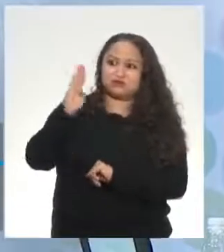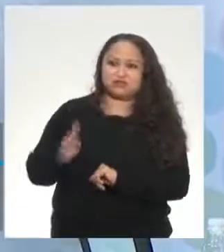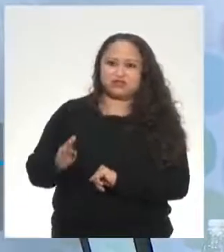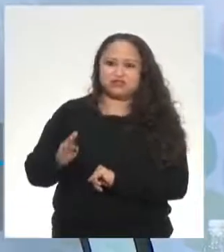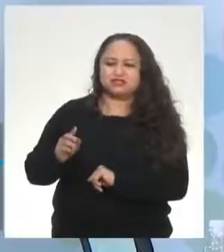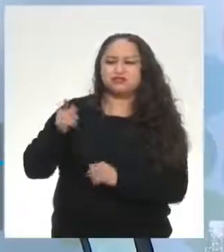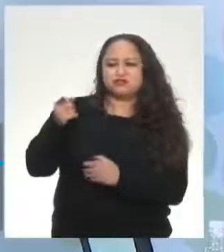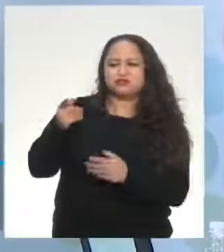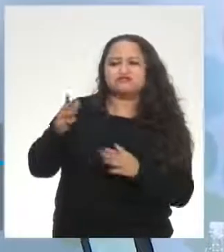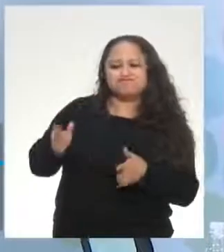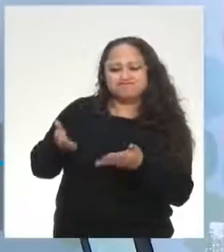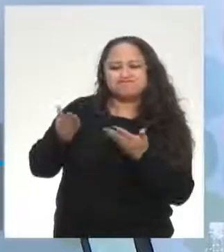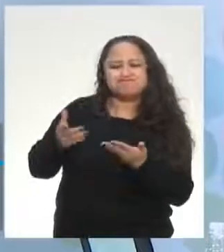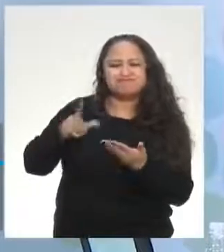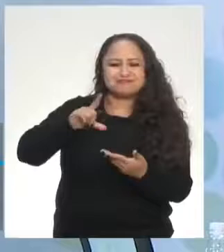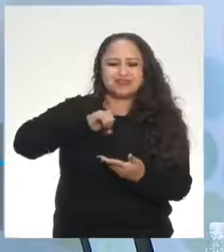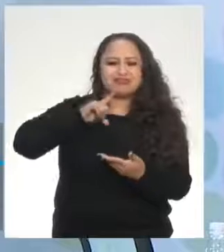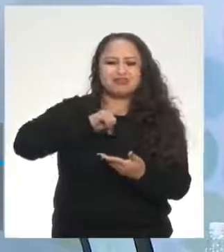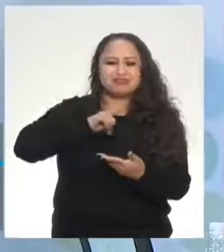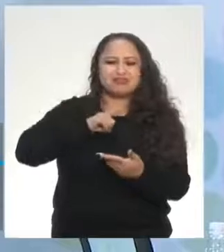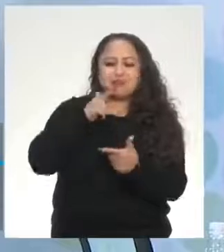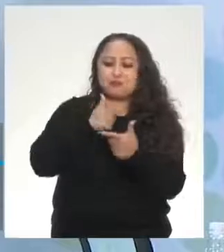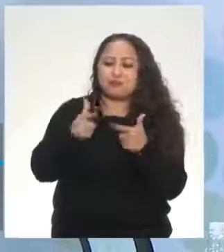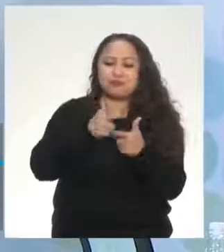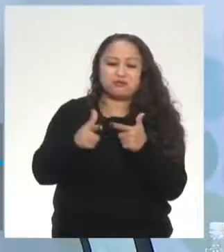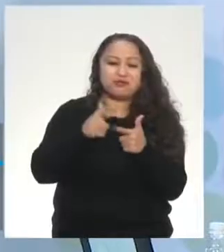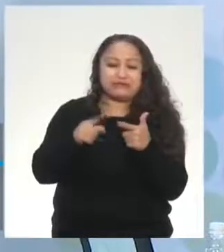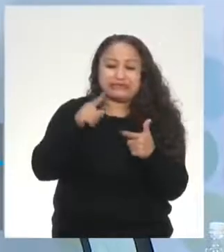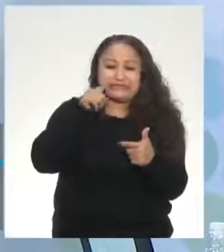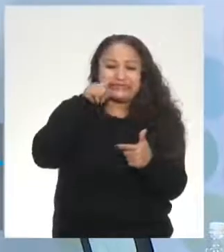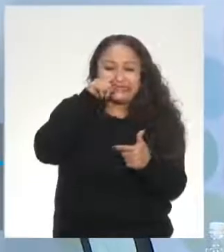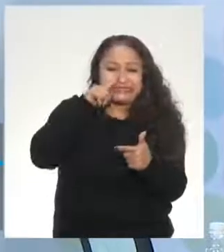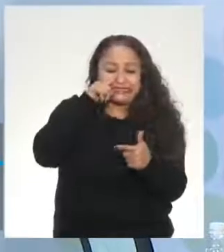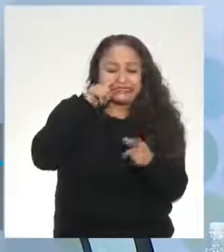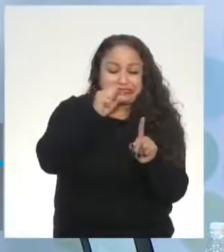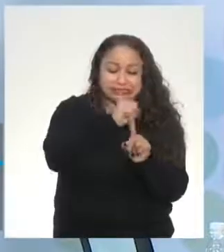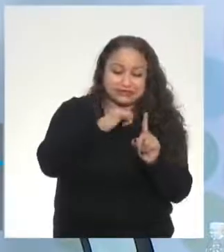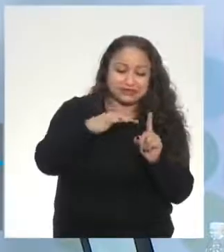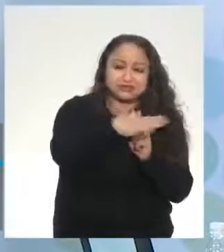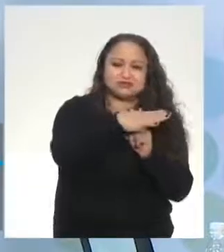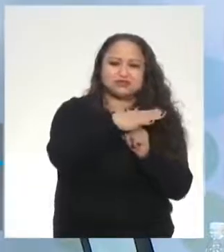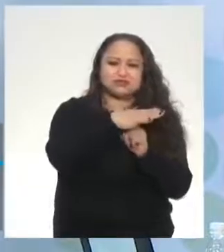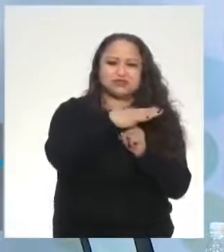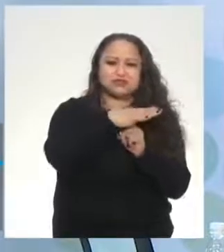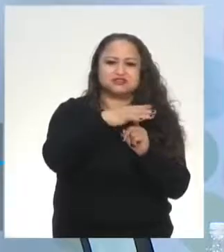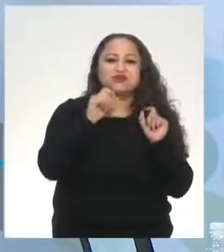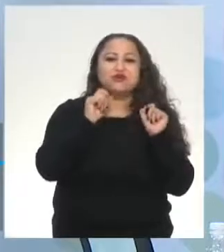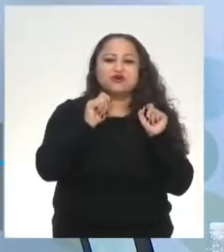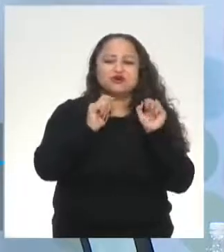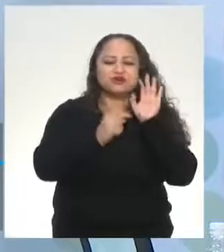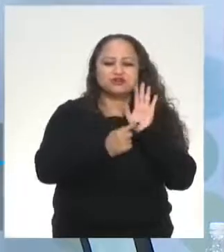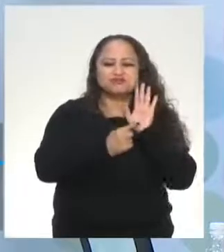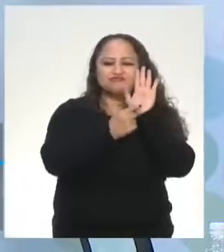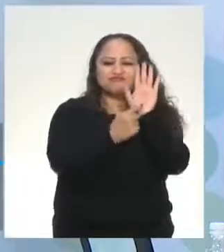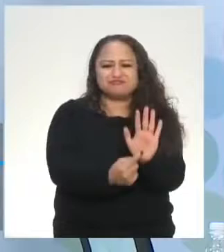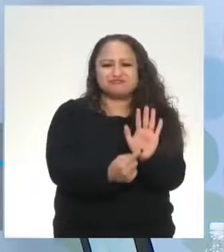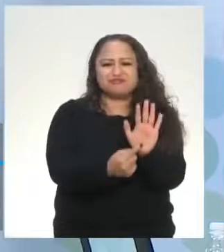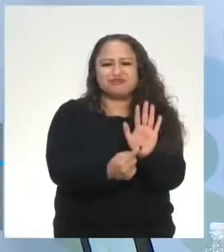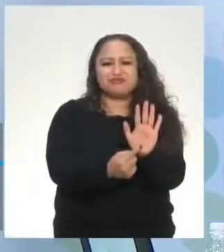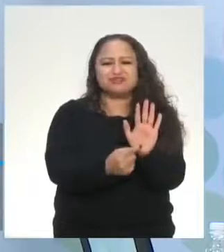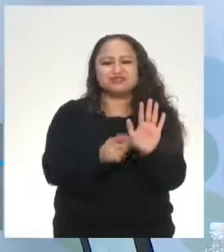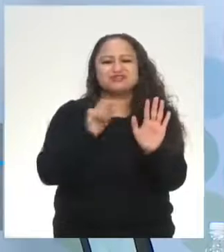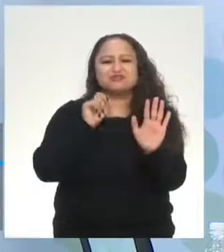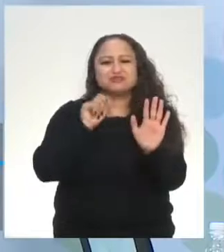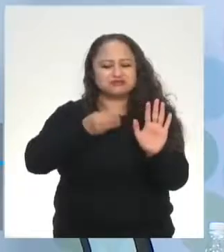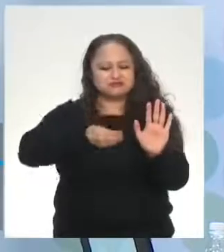país emergente, ele tem problemas graves sociais. Então, isso aí reflete, né, nas condições e nos aspectos, né,